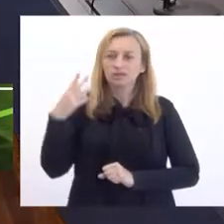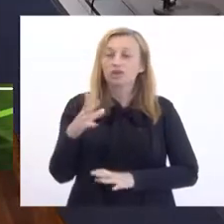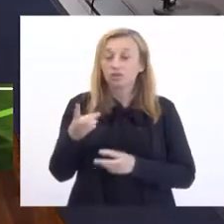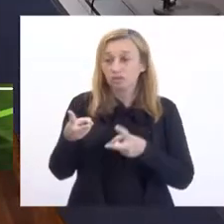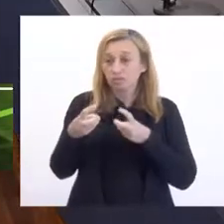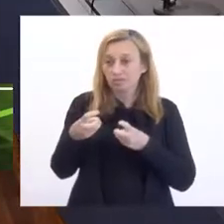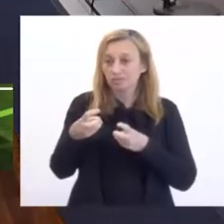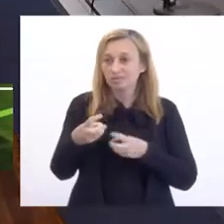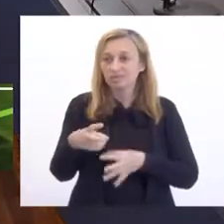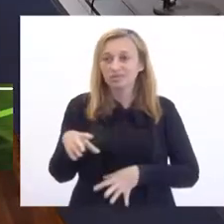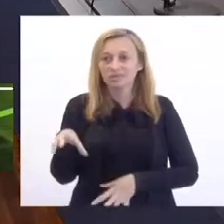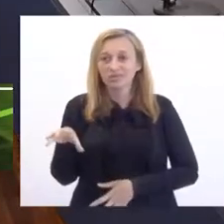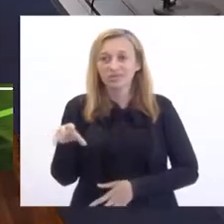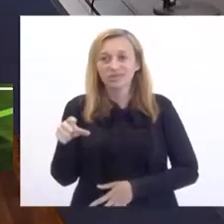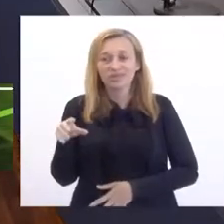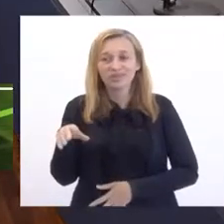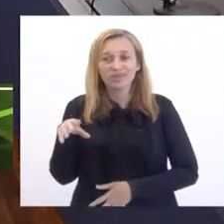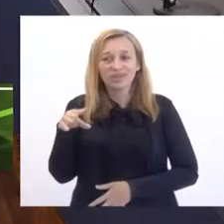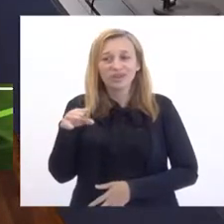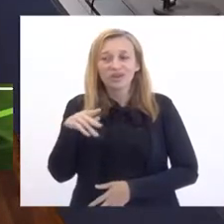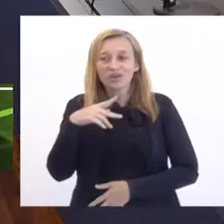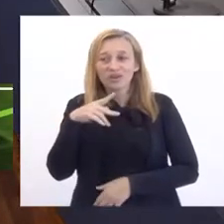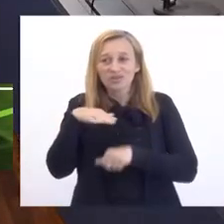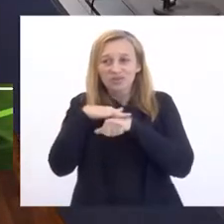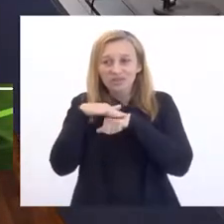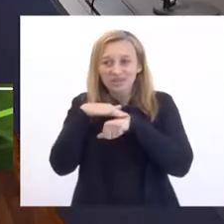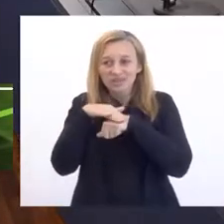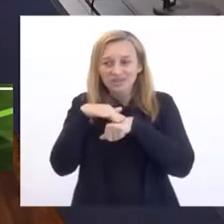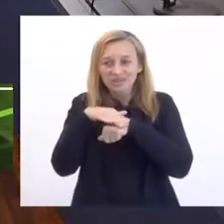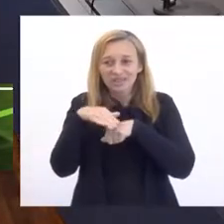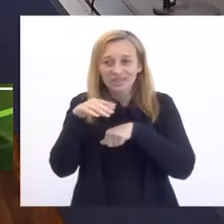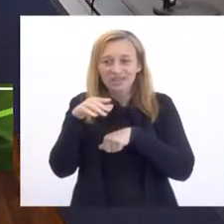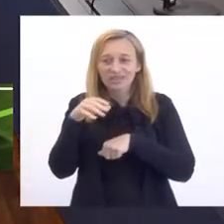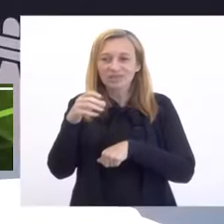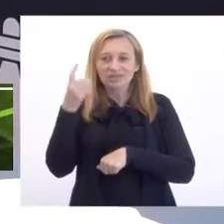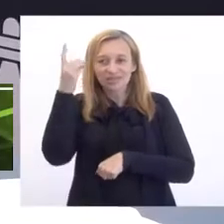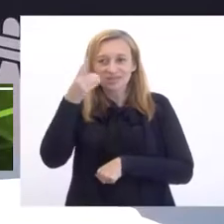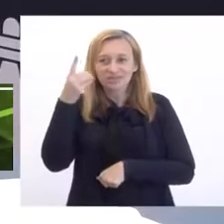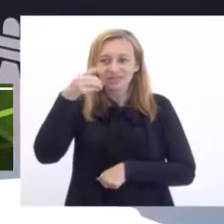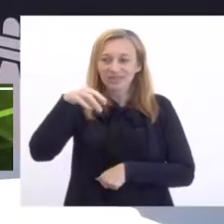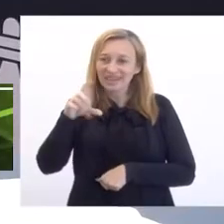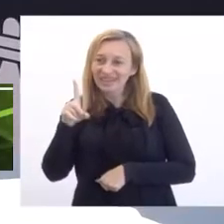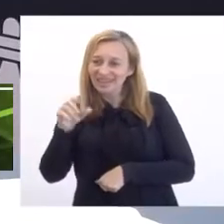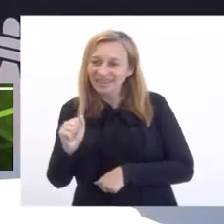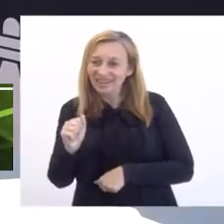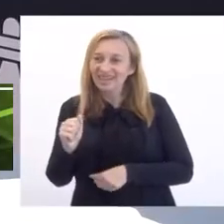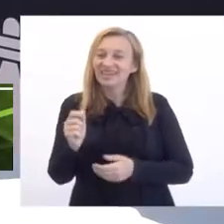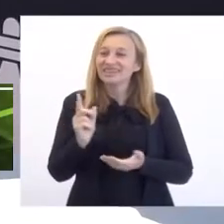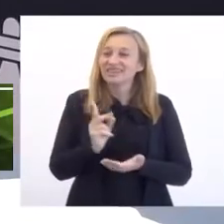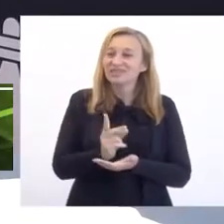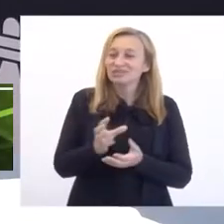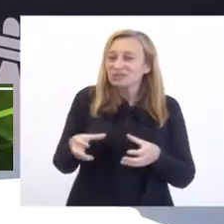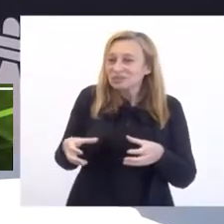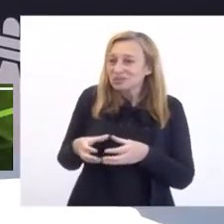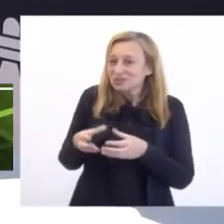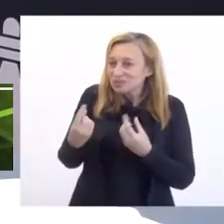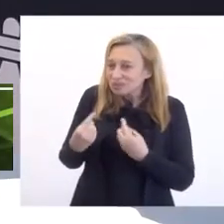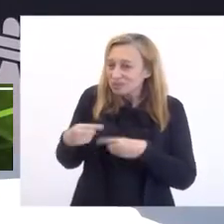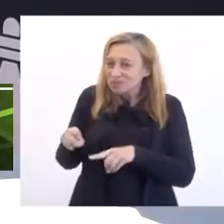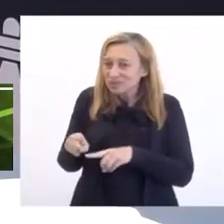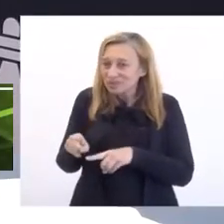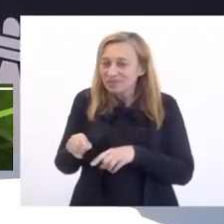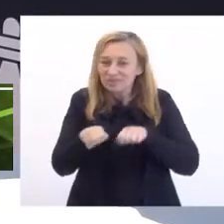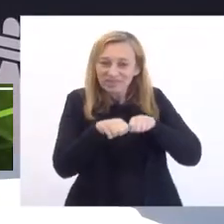observação no ouvido do deputado Márcio Canella. Até quando a oposição, por causa da pandemia